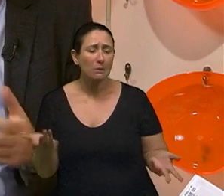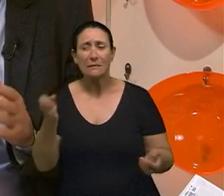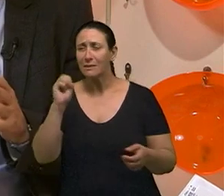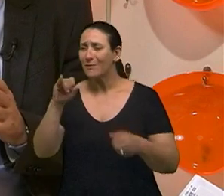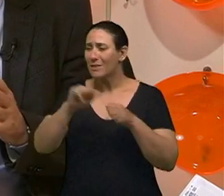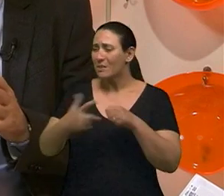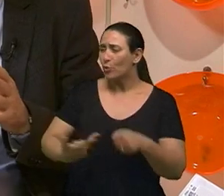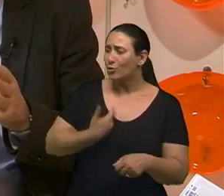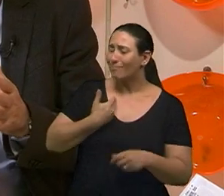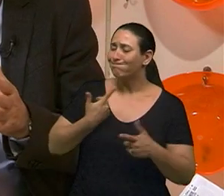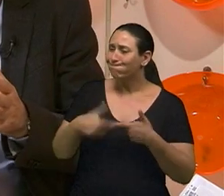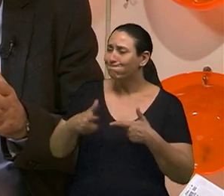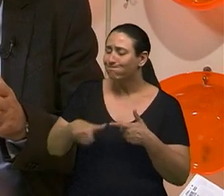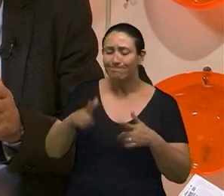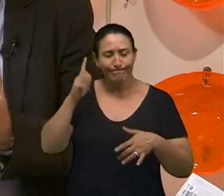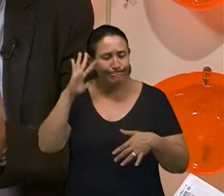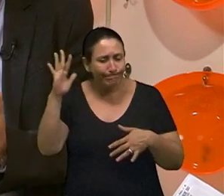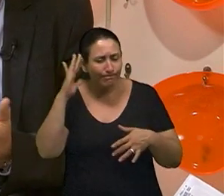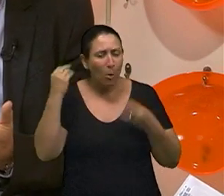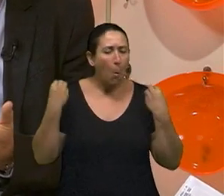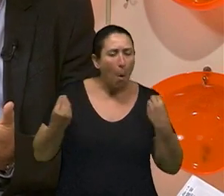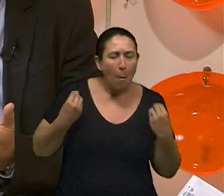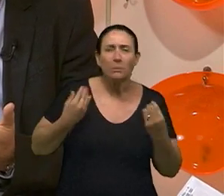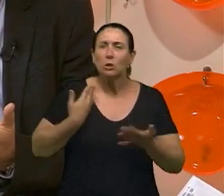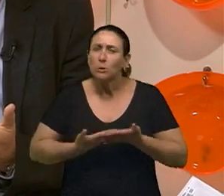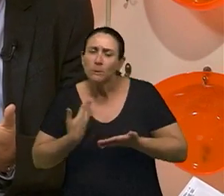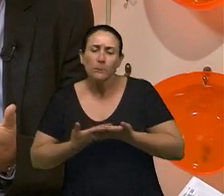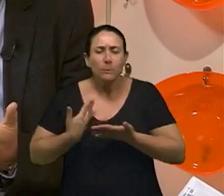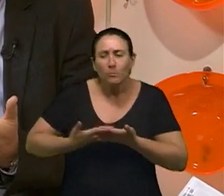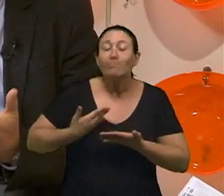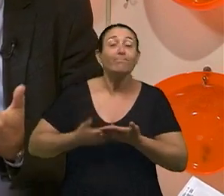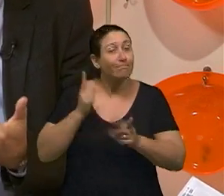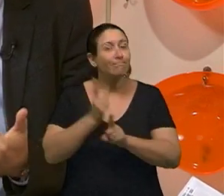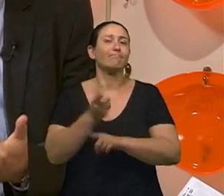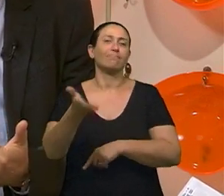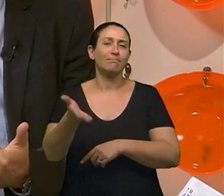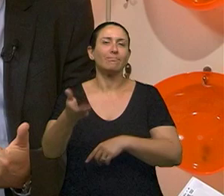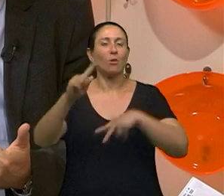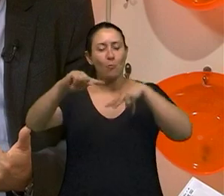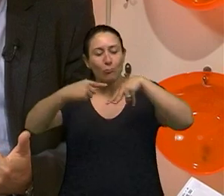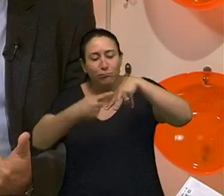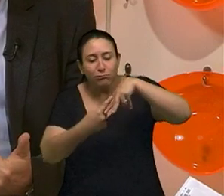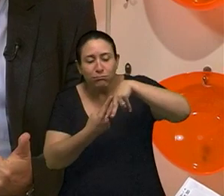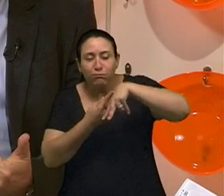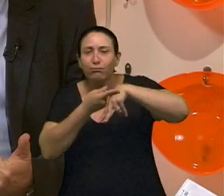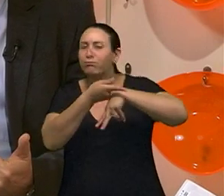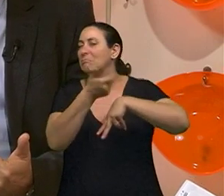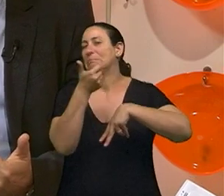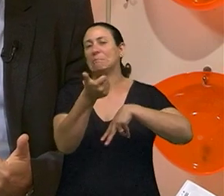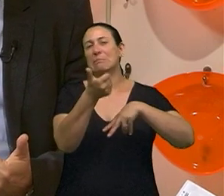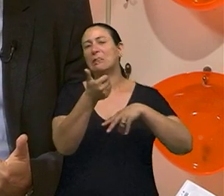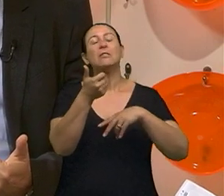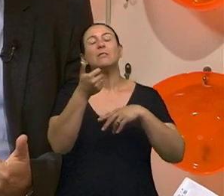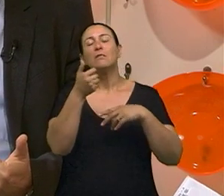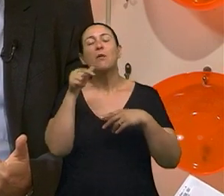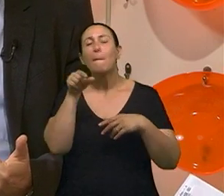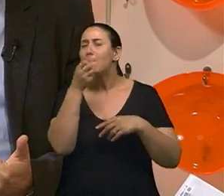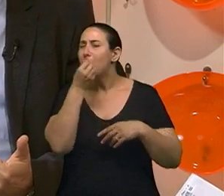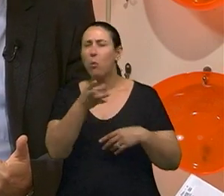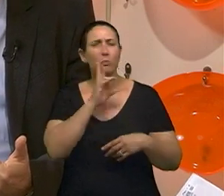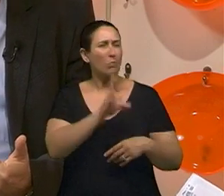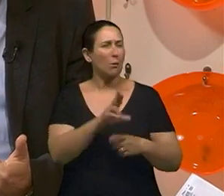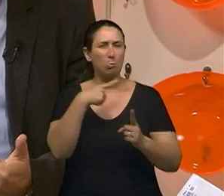muito alto então nós começamos utilizando esses procedimentos endovasculares em pacientes de alto risco mas o resultado foi tão